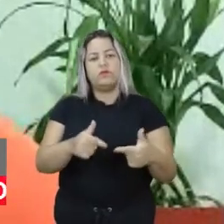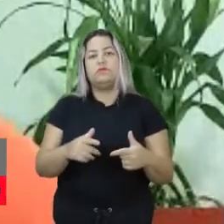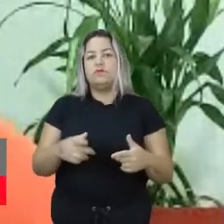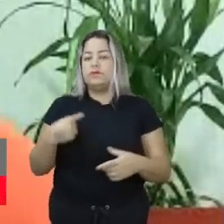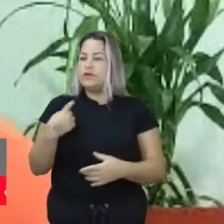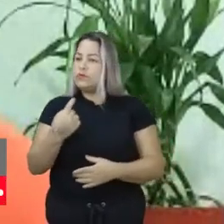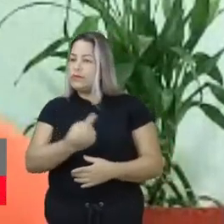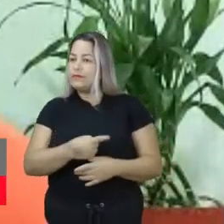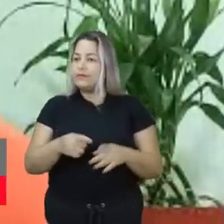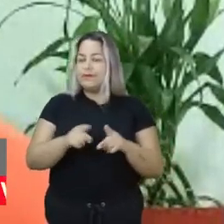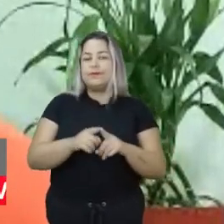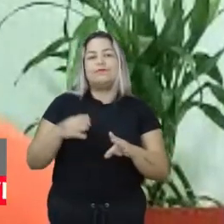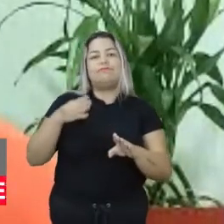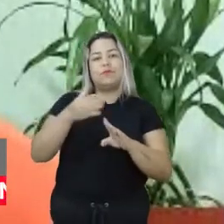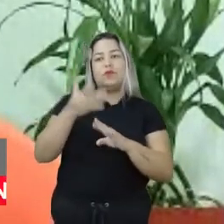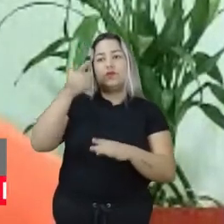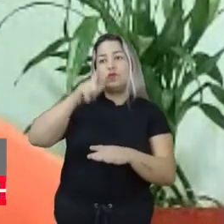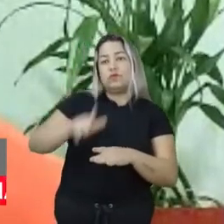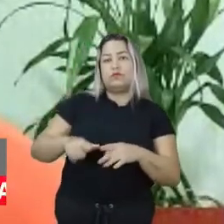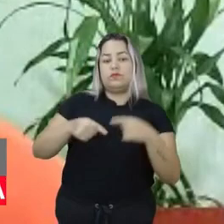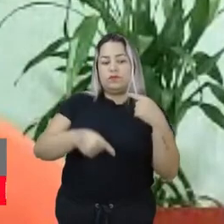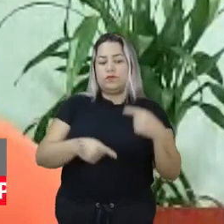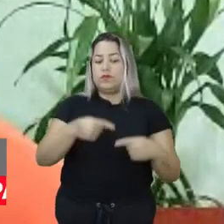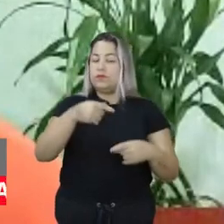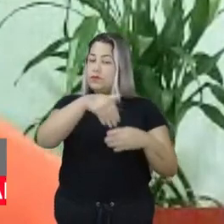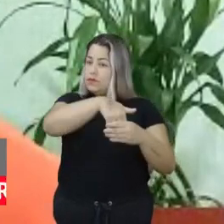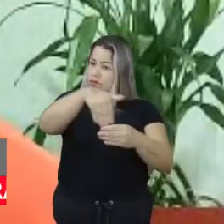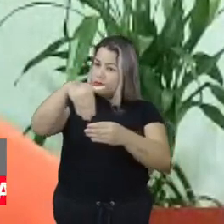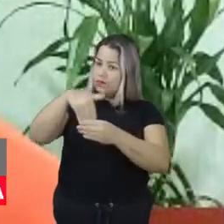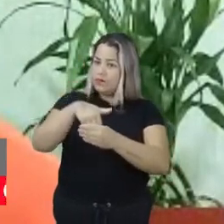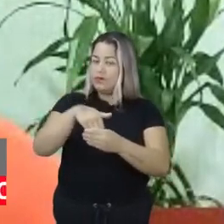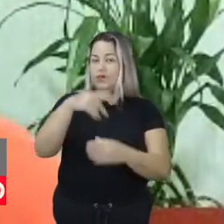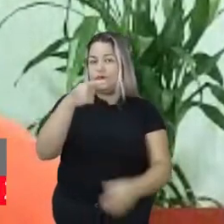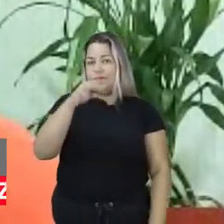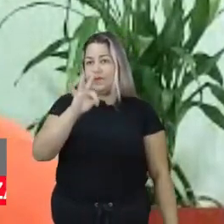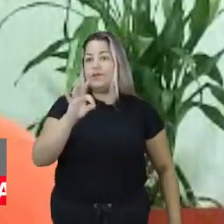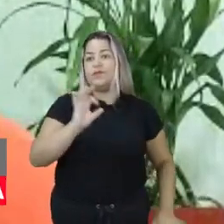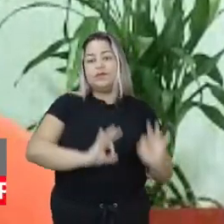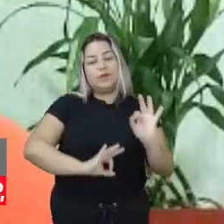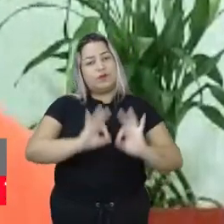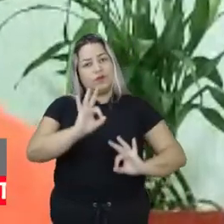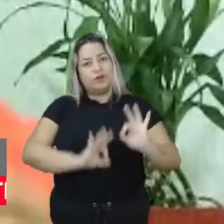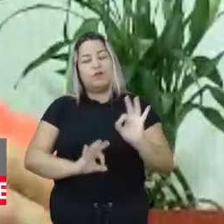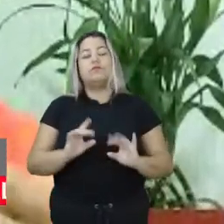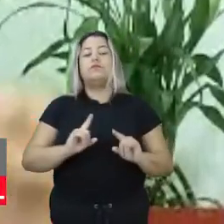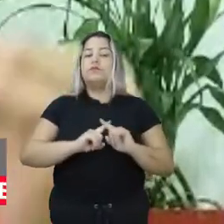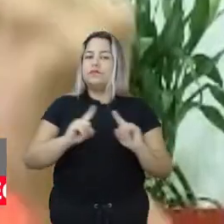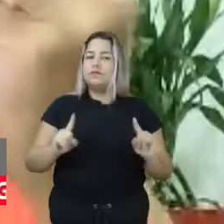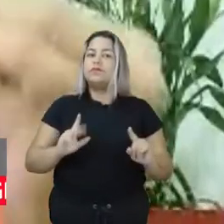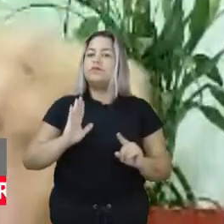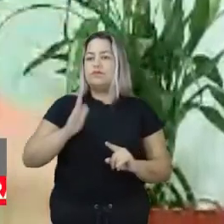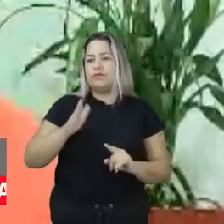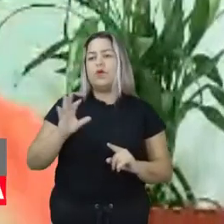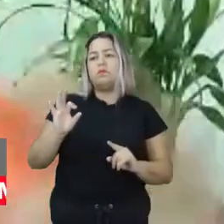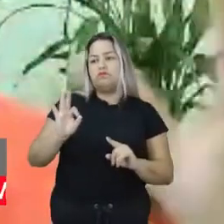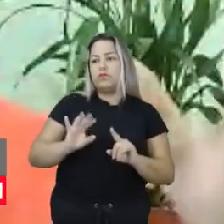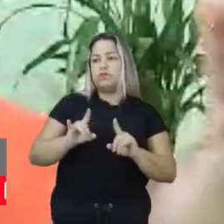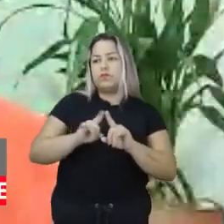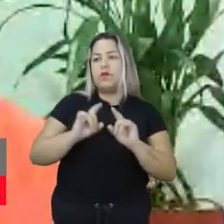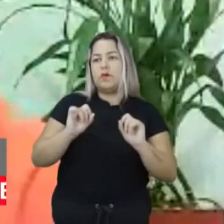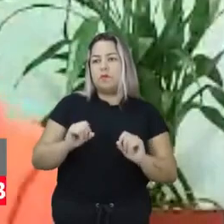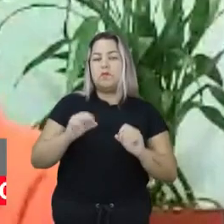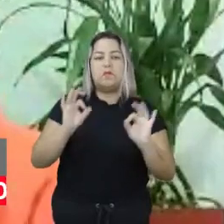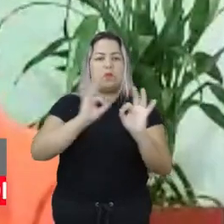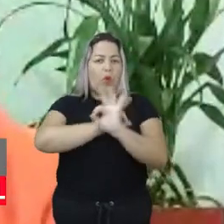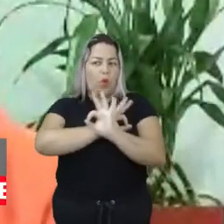agora aí e atingir a meta antes das eleições de 399 municípios do Paraná ter o PT organizado, né? Mas a gente já está numa meta ótima, nunca teve